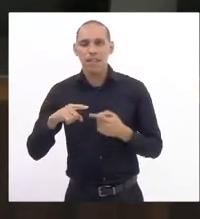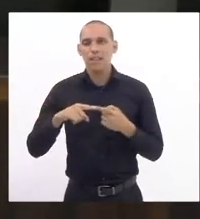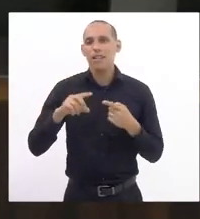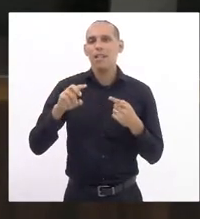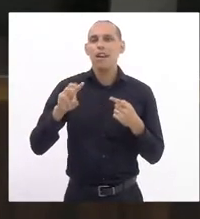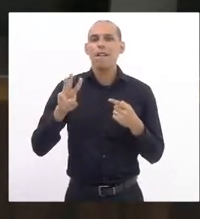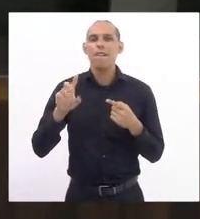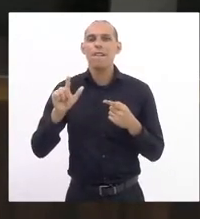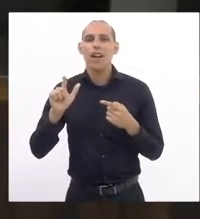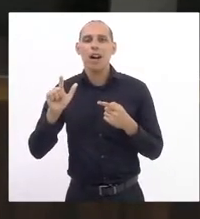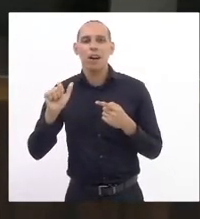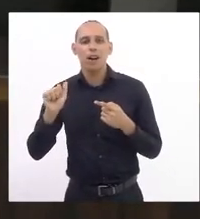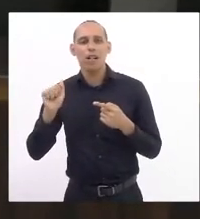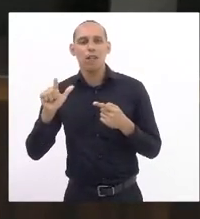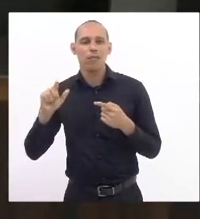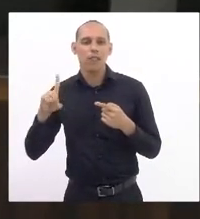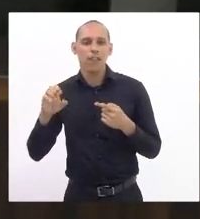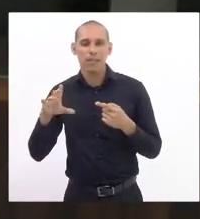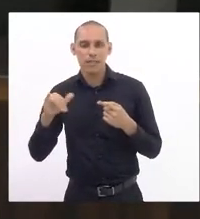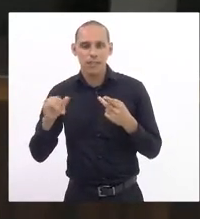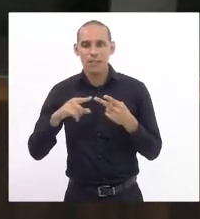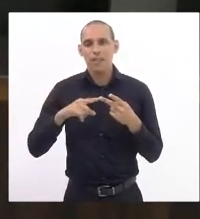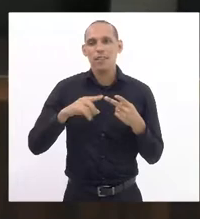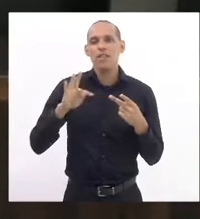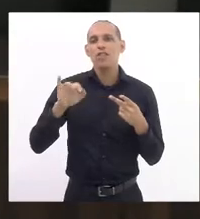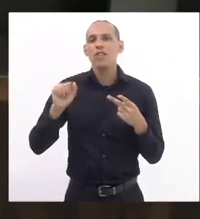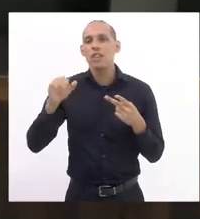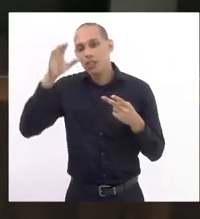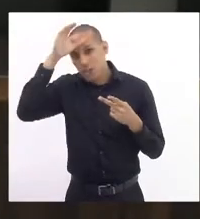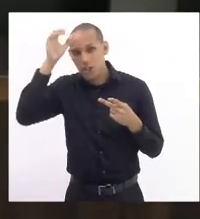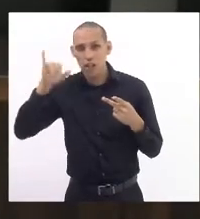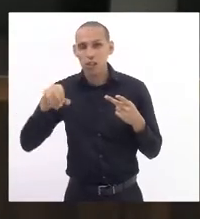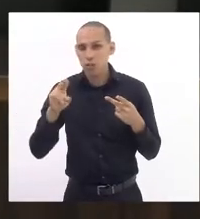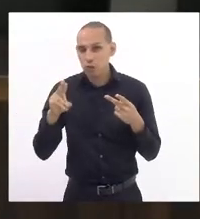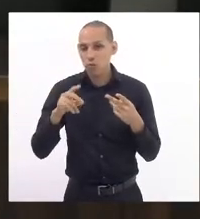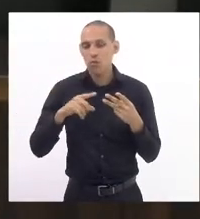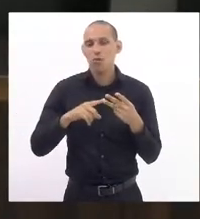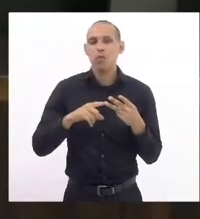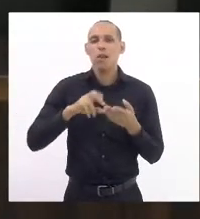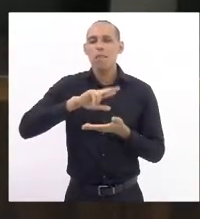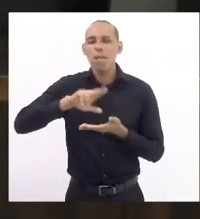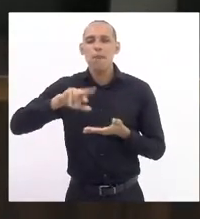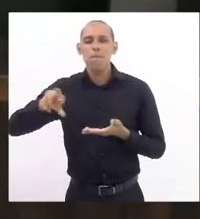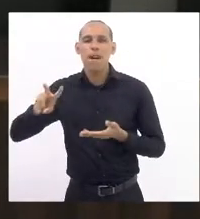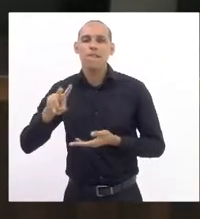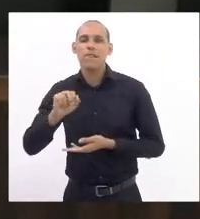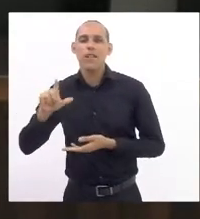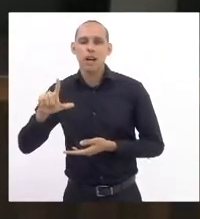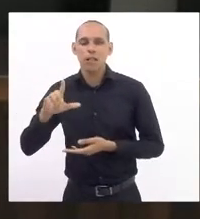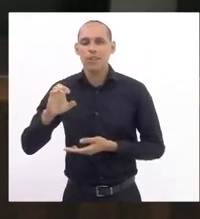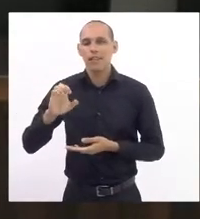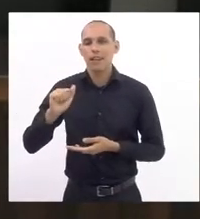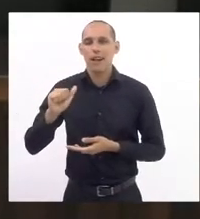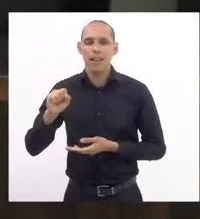Valdeci da Saúde, Ivando Família, Daniel Librelon, Tia Ju, Brazão, Sérgio Fernandes e Valdo Ceasa. Institui o programa Pequenos